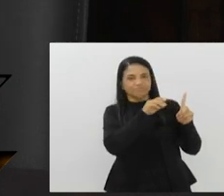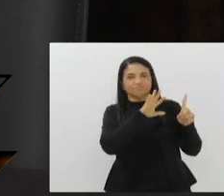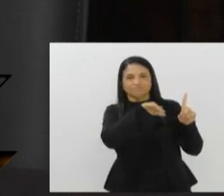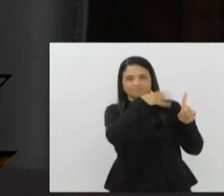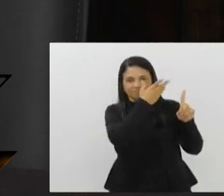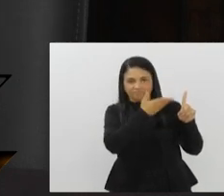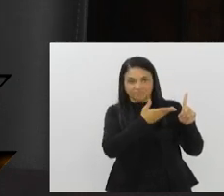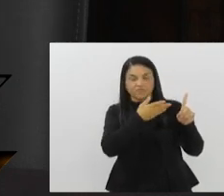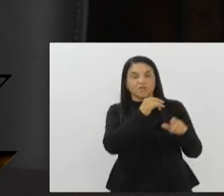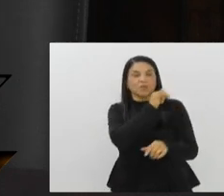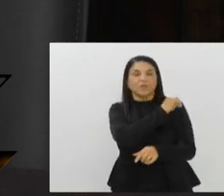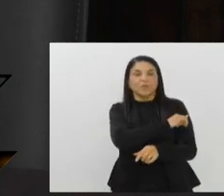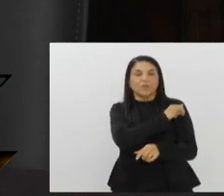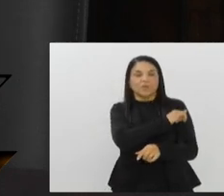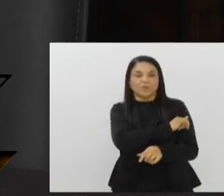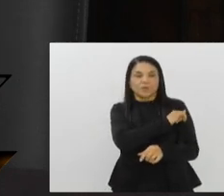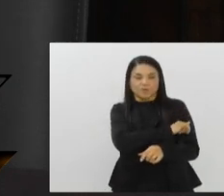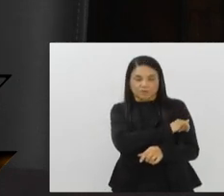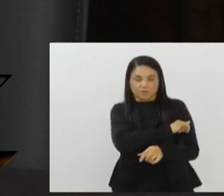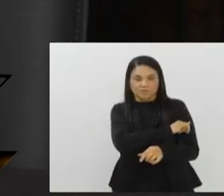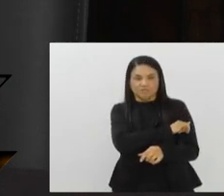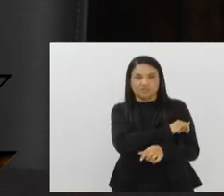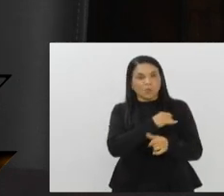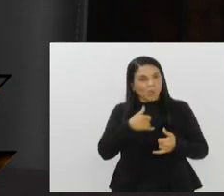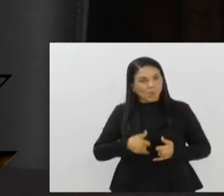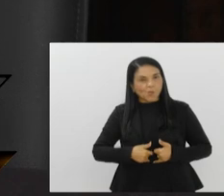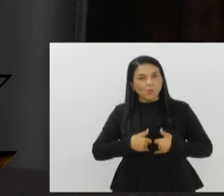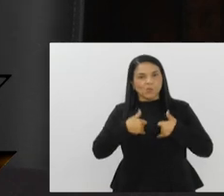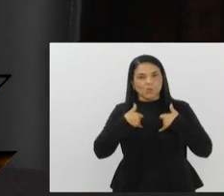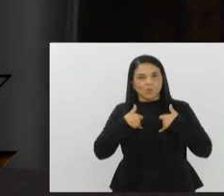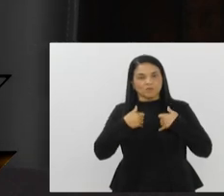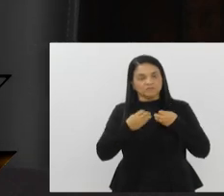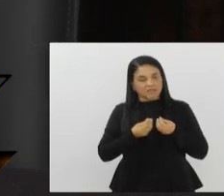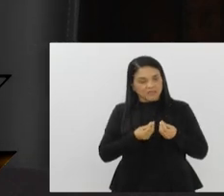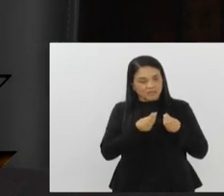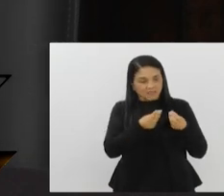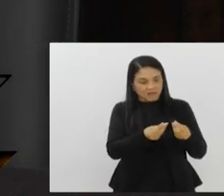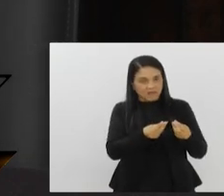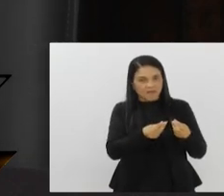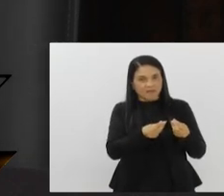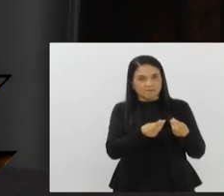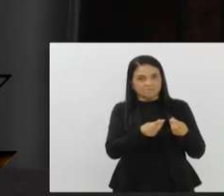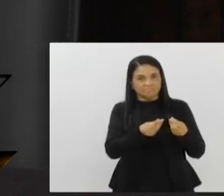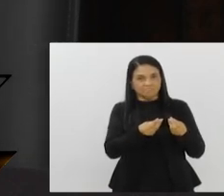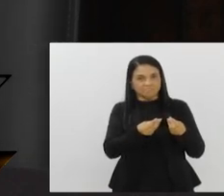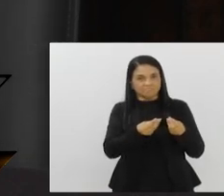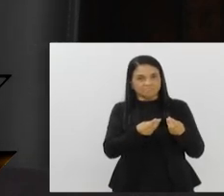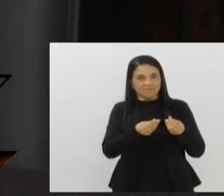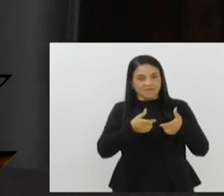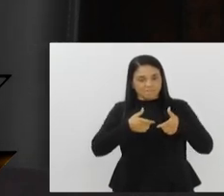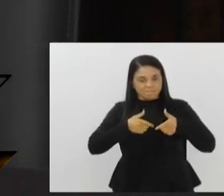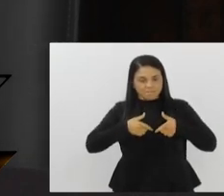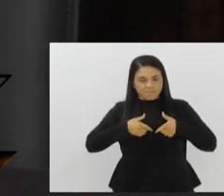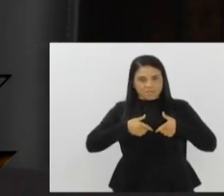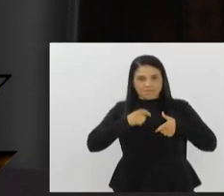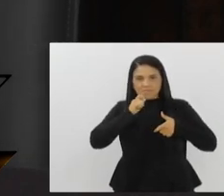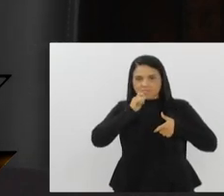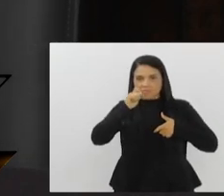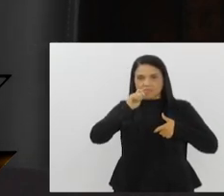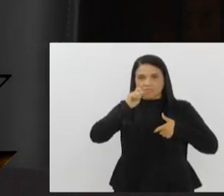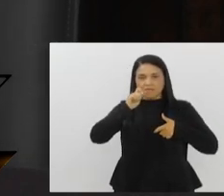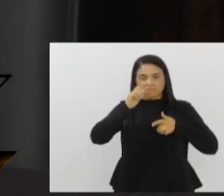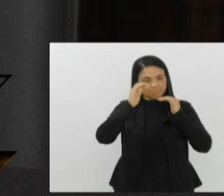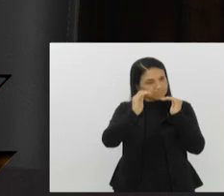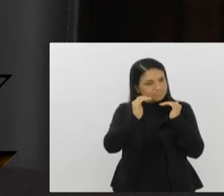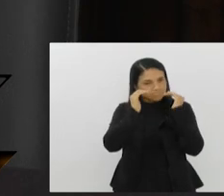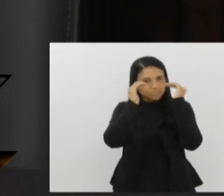eh fica muito orgulhoso em poder entregar você uma oferta é tão significativa